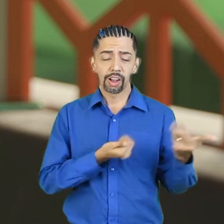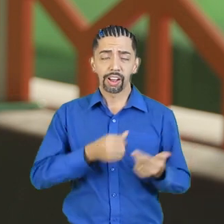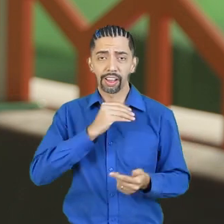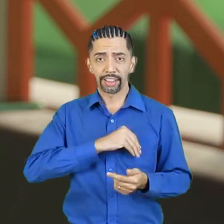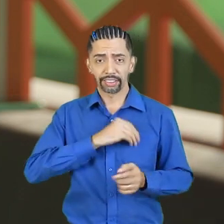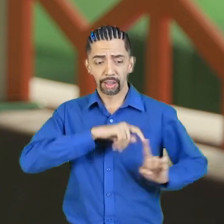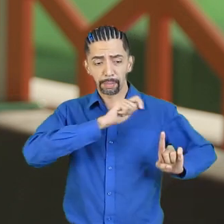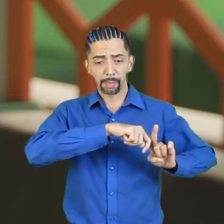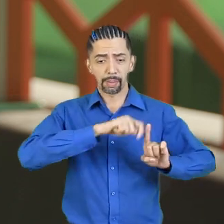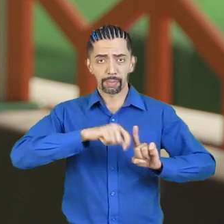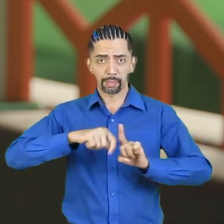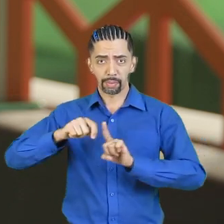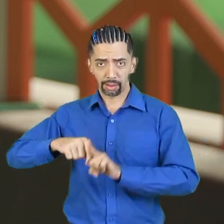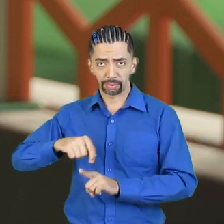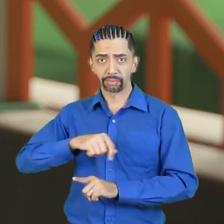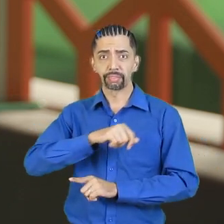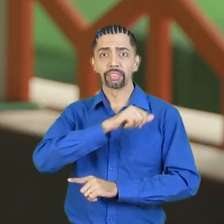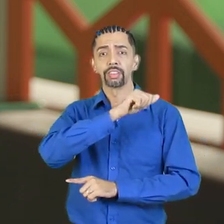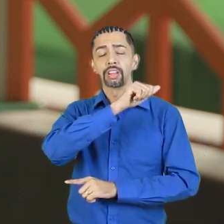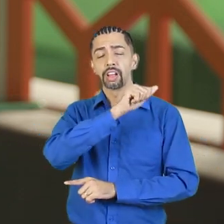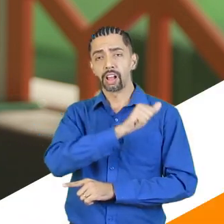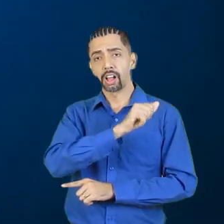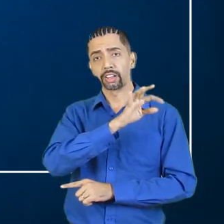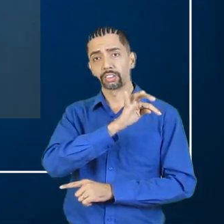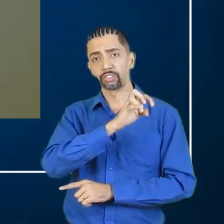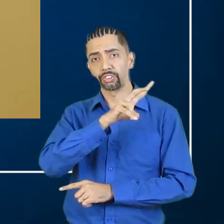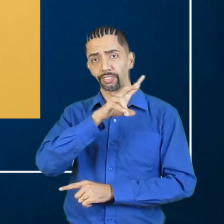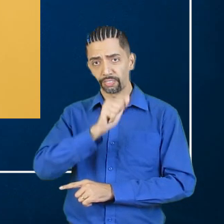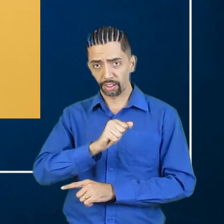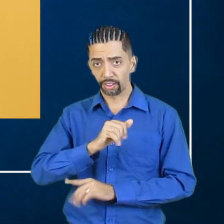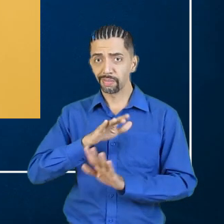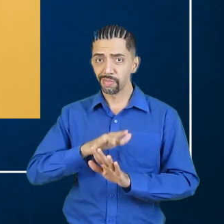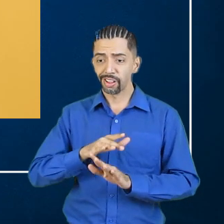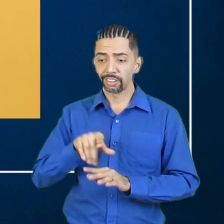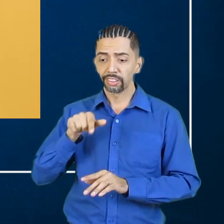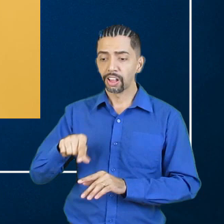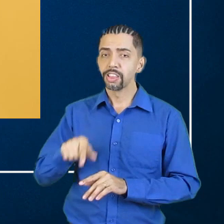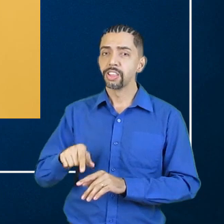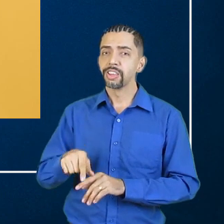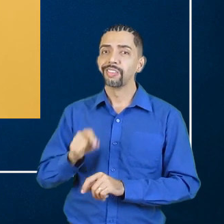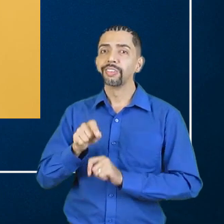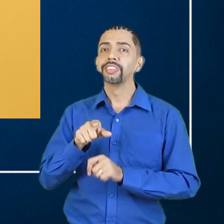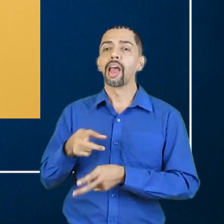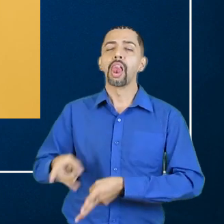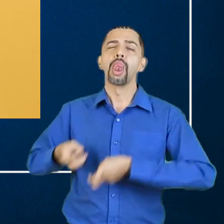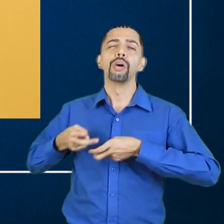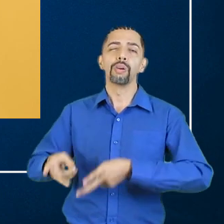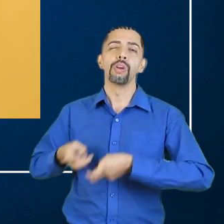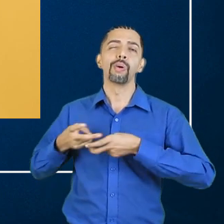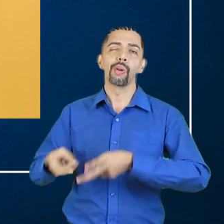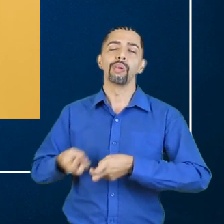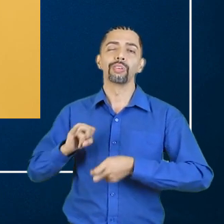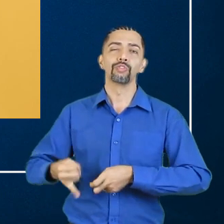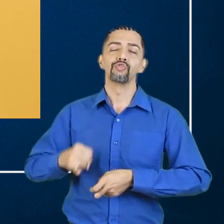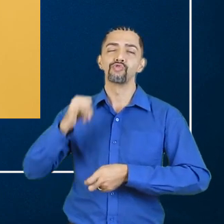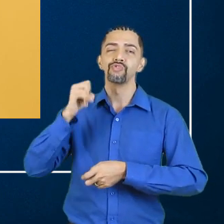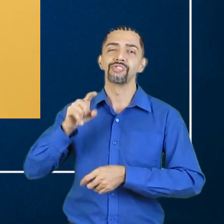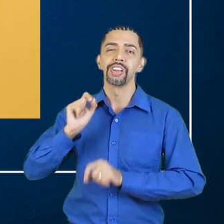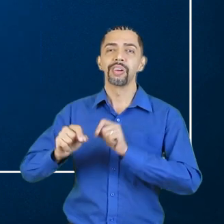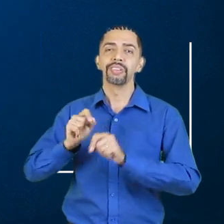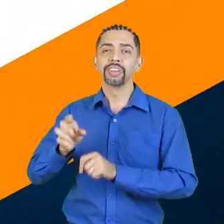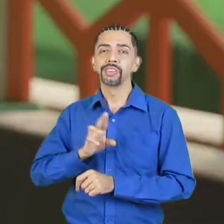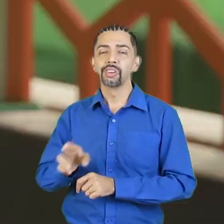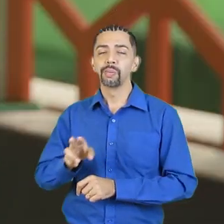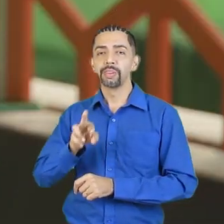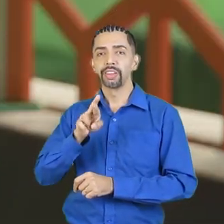passiva, que eu não precisarei mais trabalhar vendendo horas, e sim curtindo com os juros ou os ganhos dessa reserva